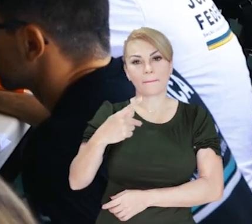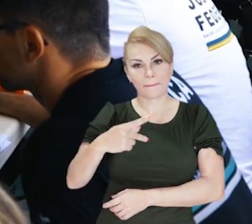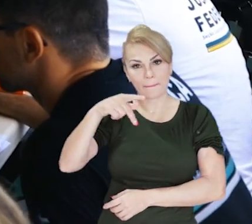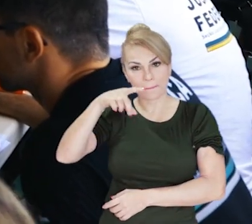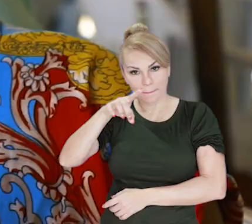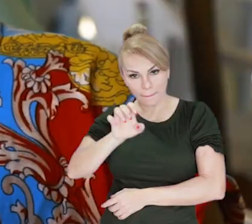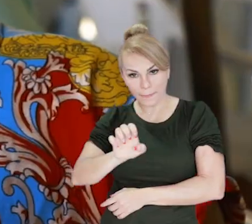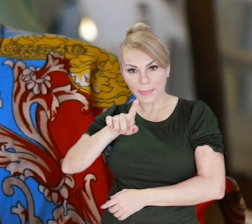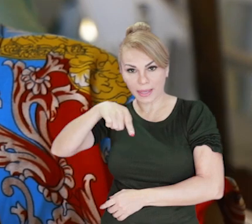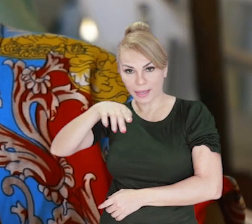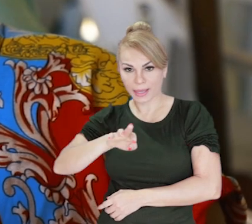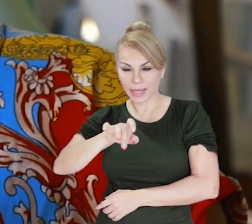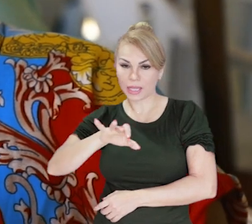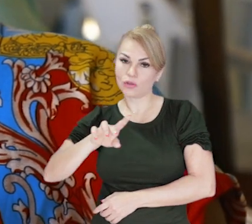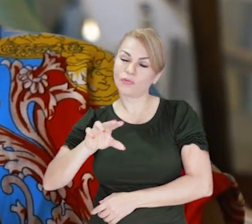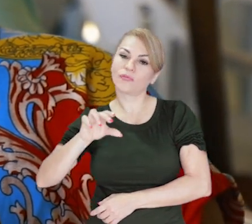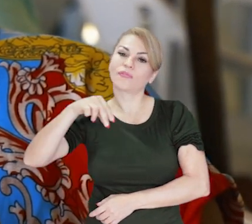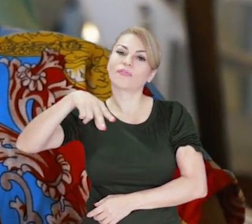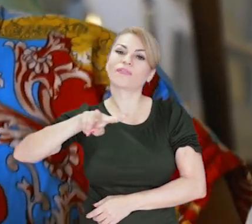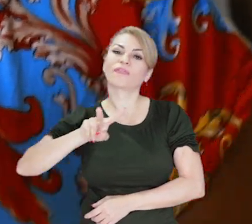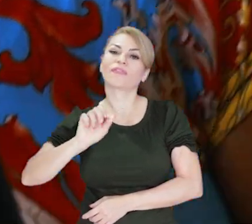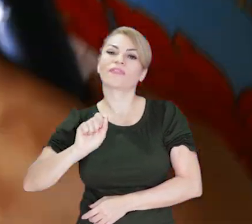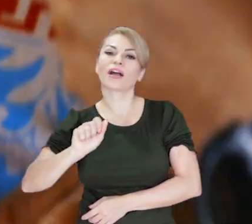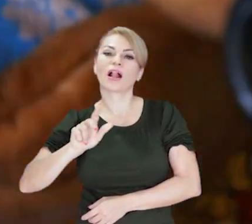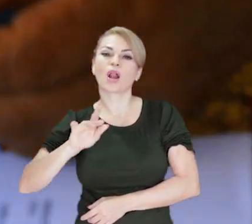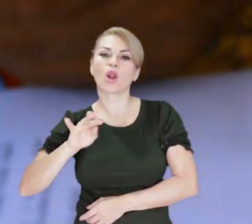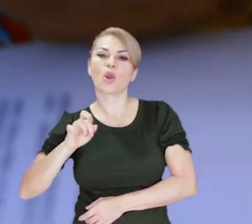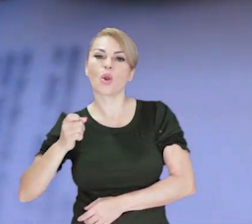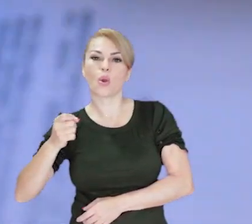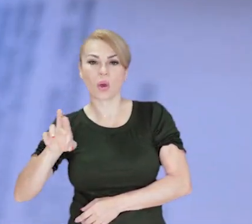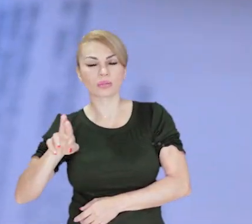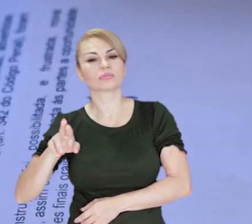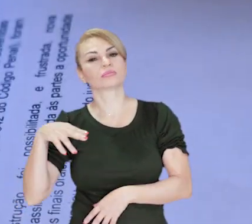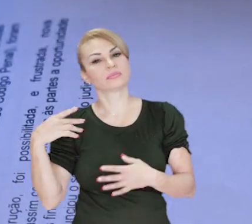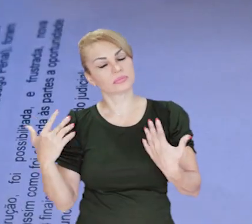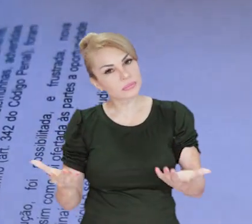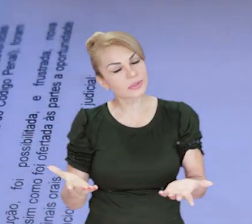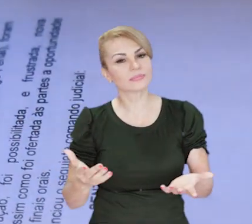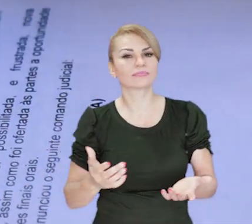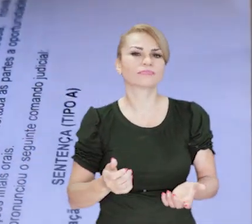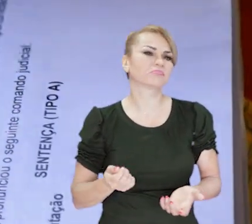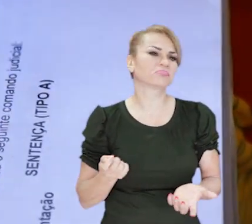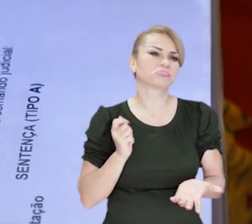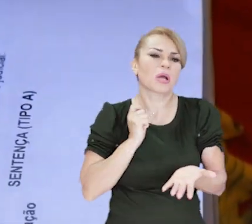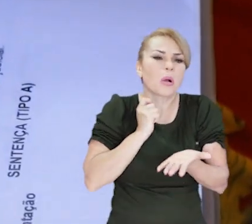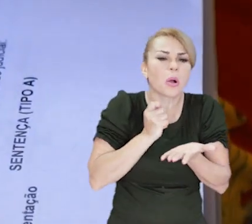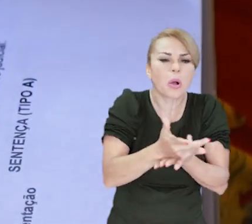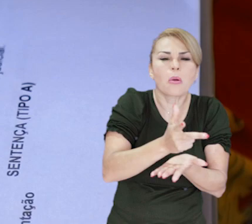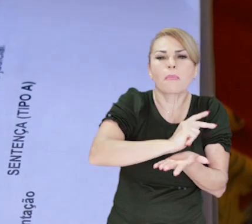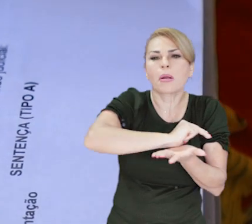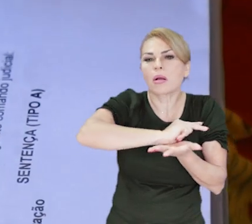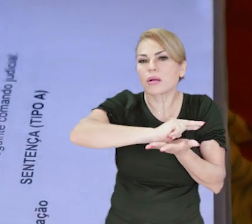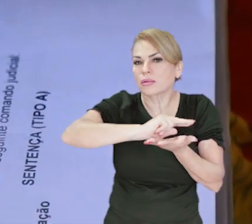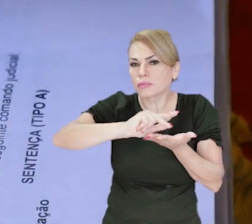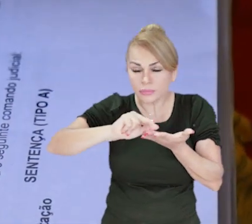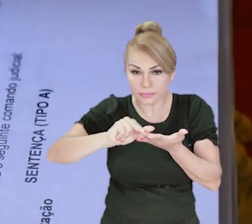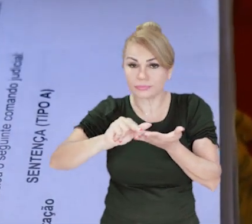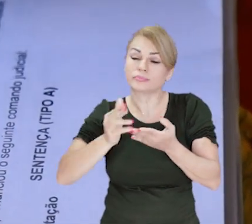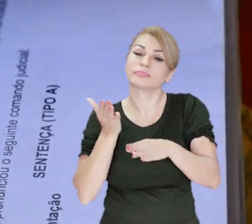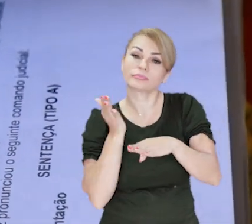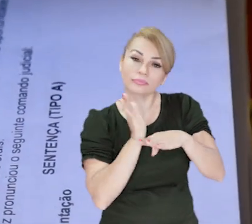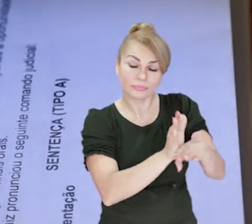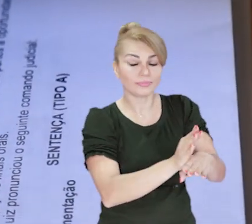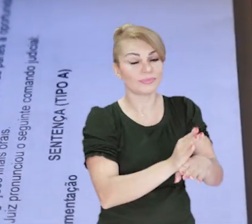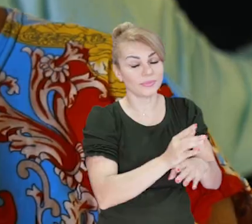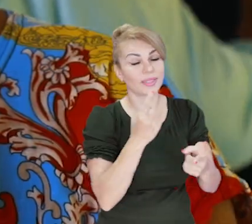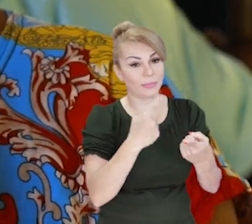dose dupla. Passar o dinheiro, comprar as coisinhas para ele, que ele... O sonho dele